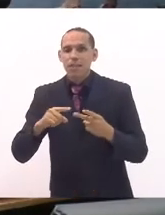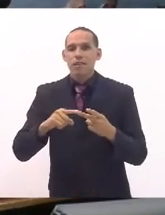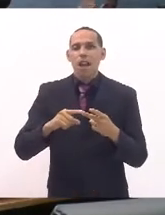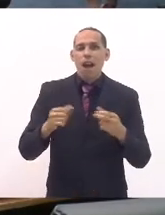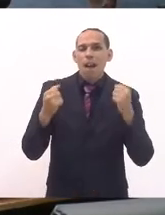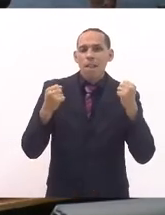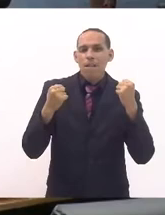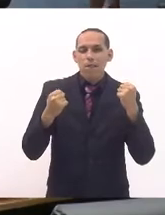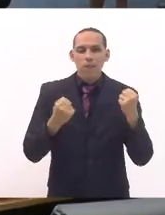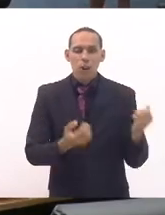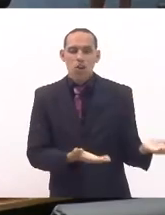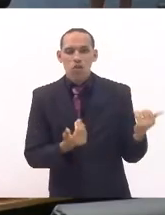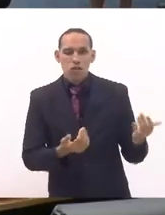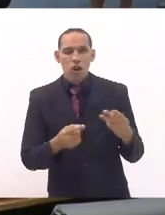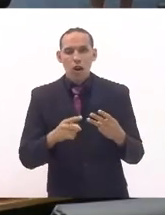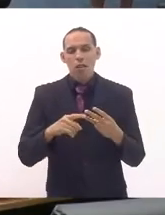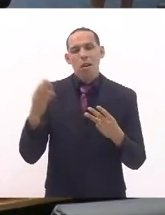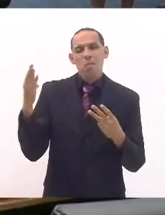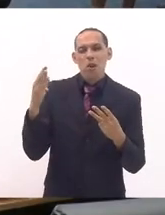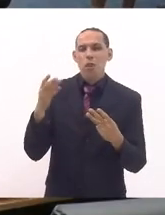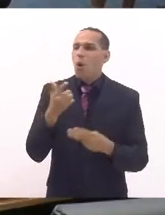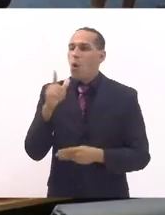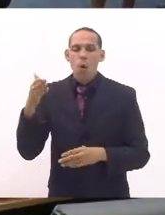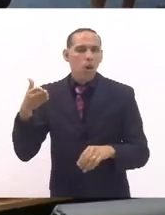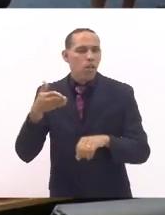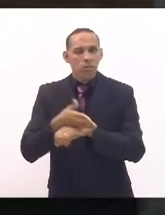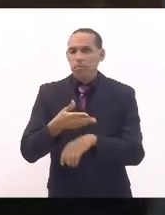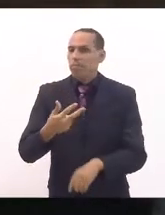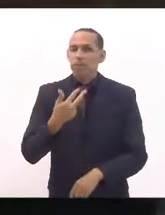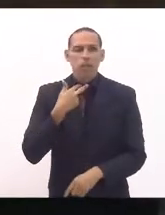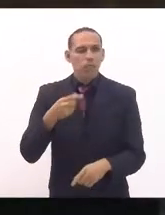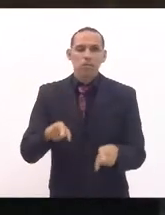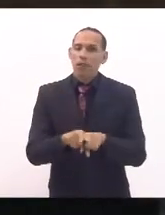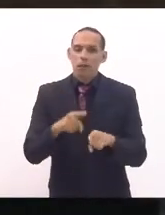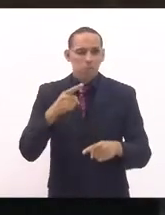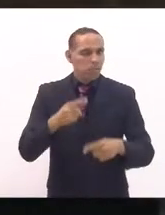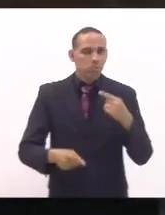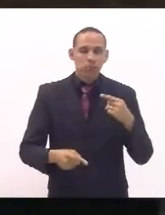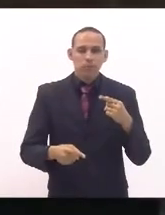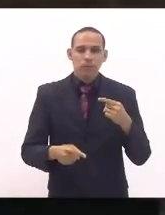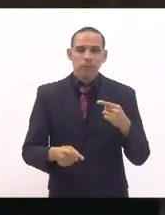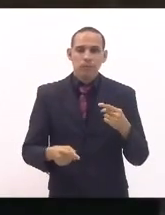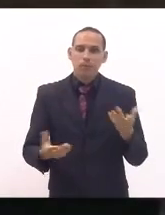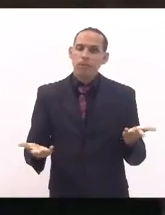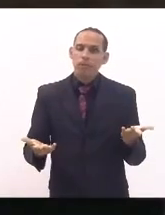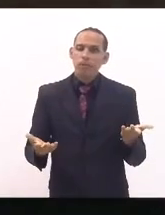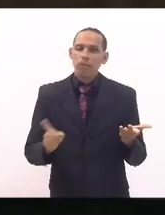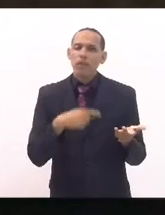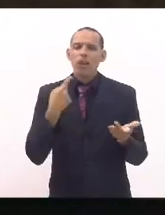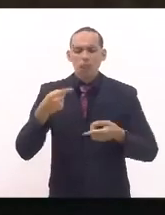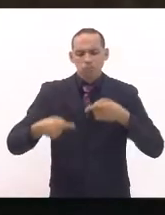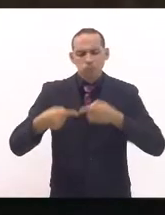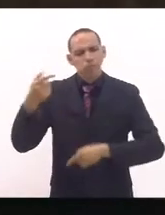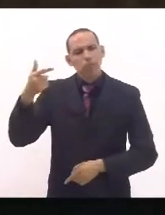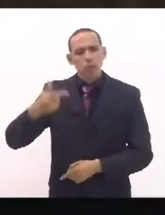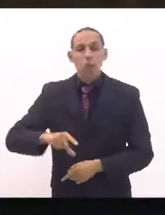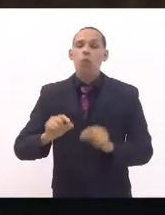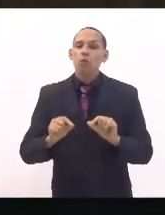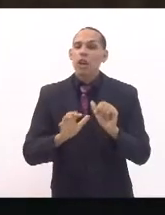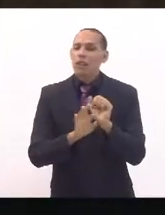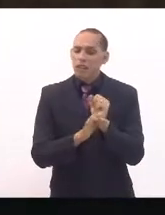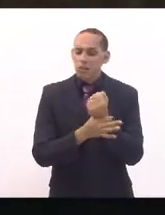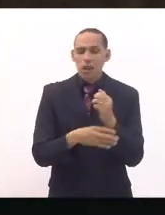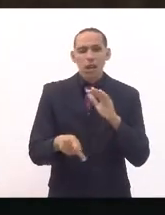torcida do Botafogo e outros times são impedidos de entrar no estádio. E a gente tem que rediscutir essa questão da segurança